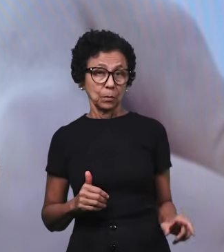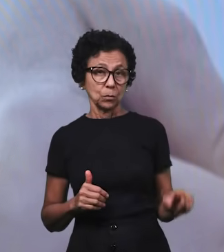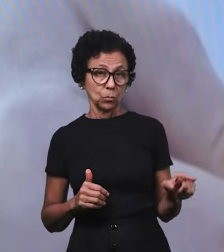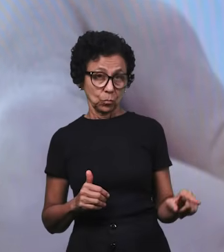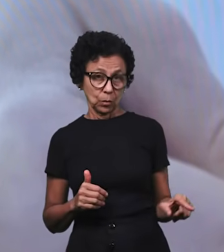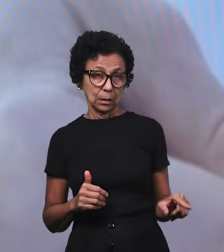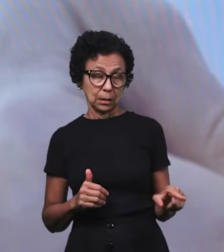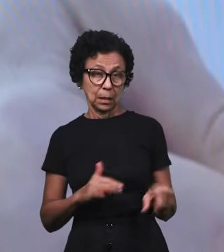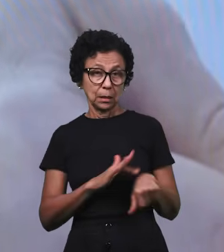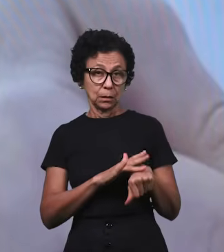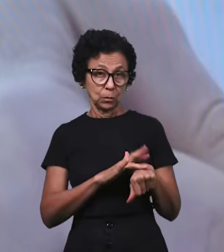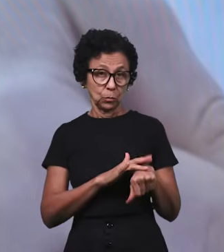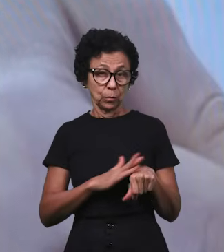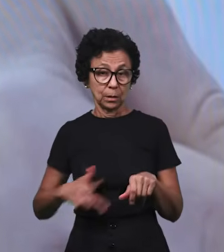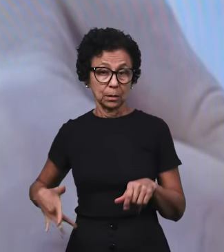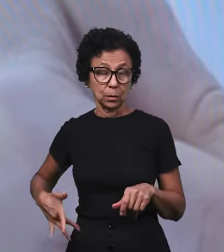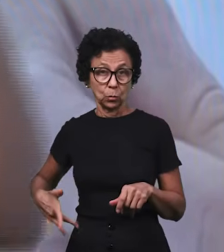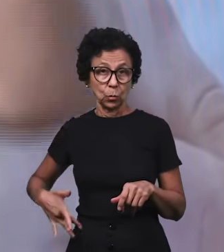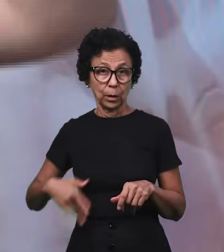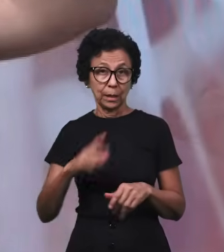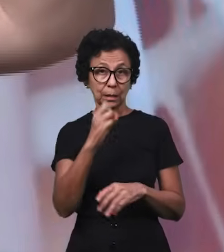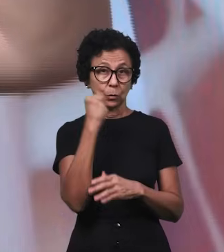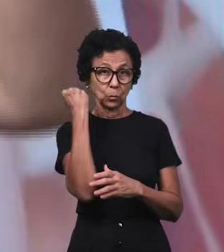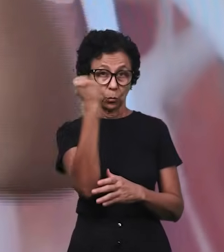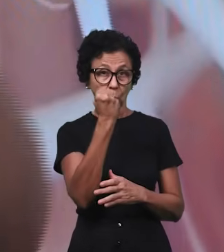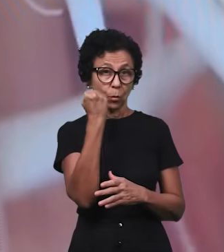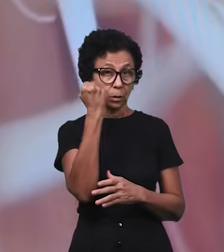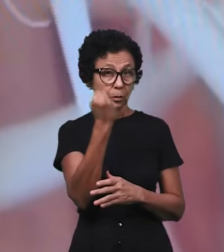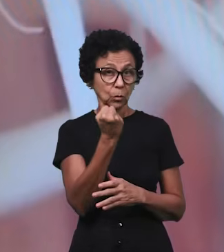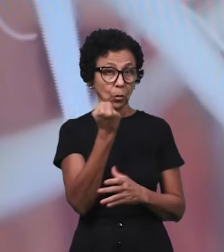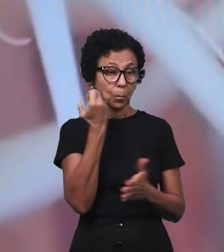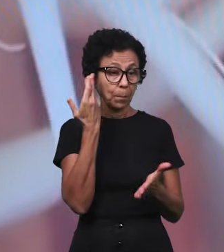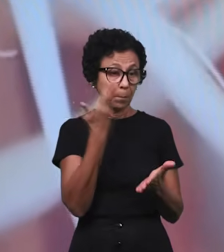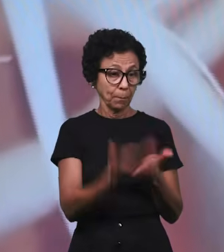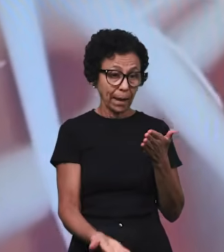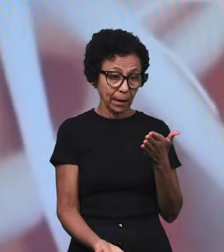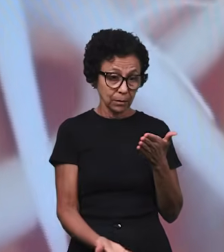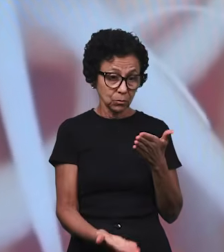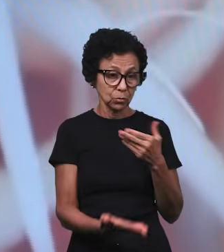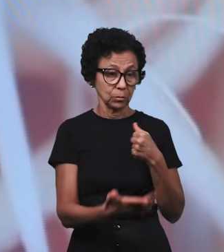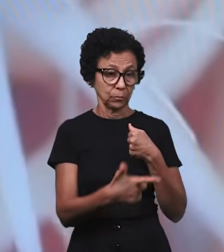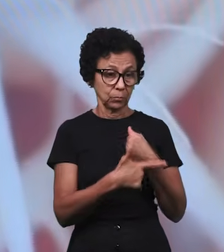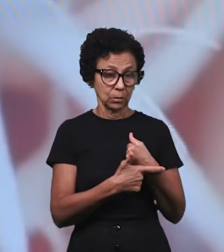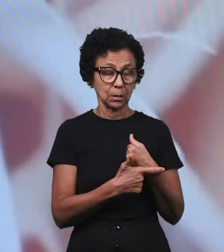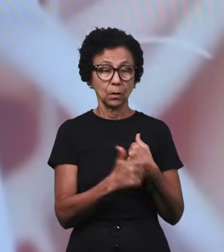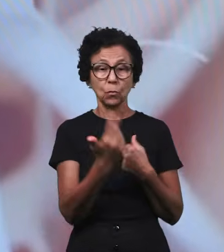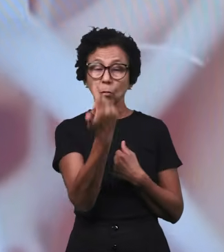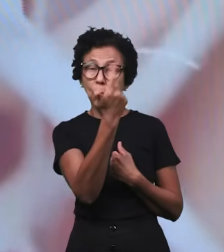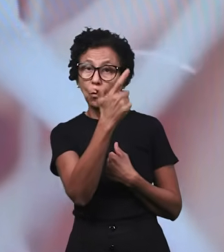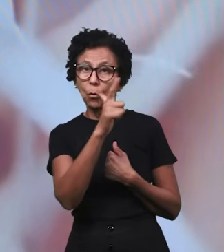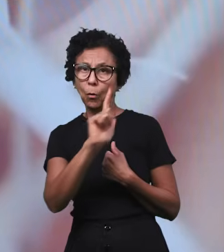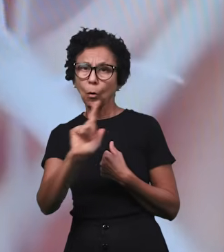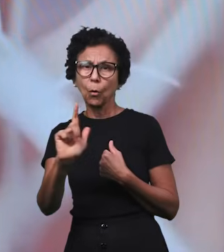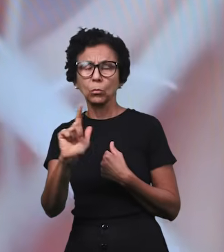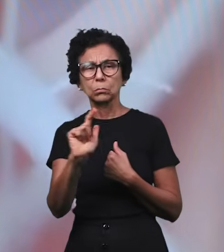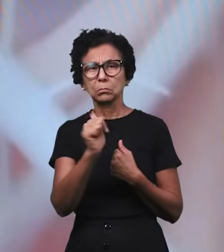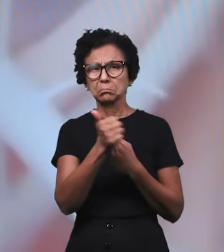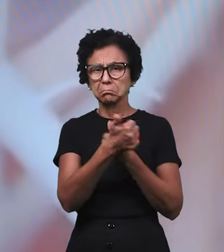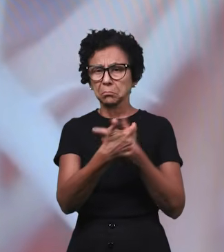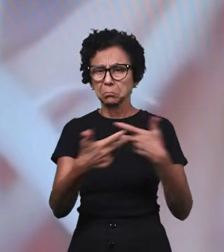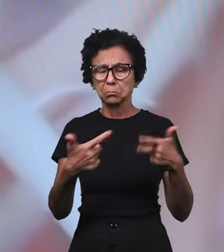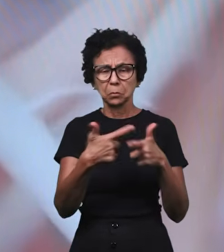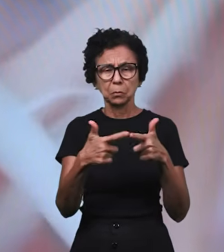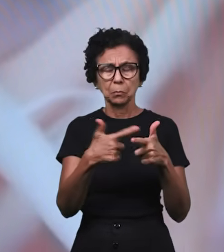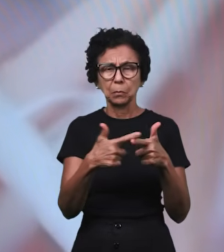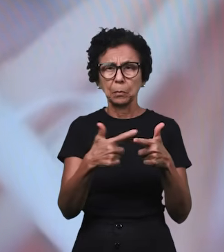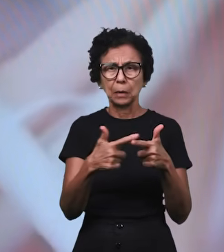uma alteração, ou funcional, ou seja, perda da função, ou quando você tem alguma outra lesão, perda de sangue,